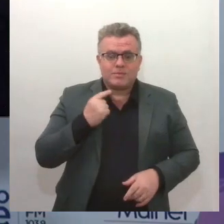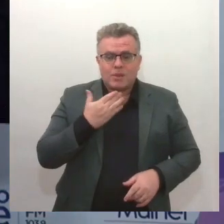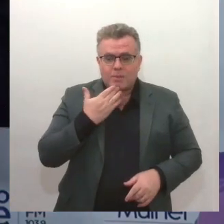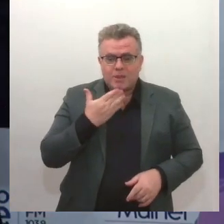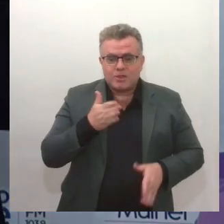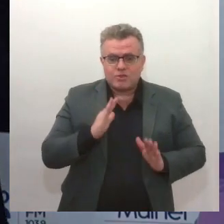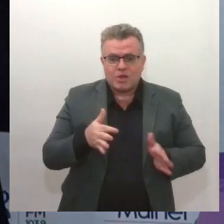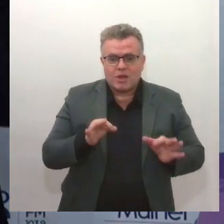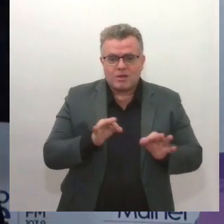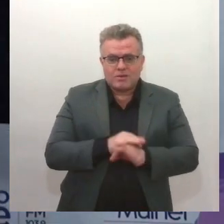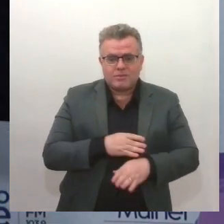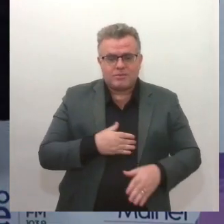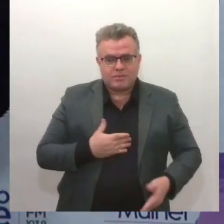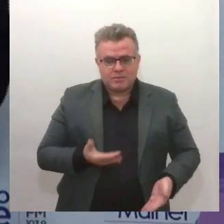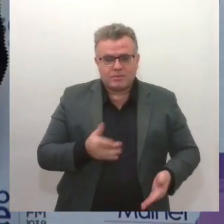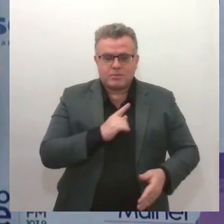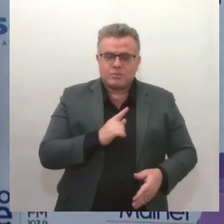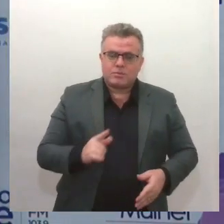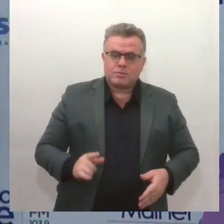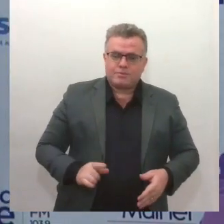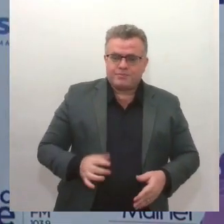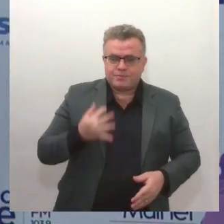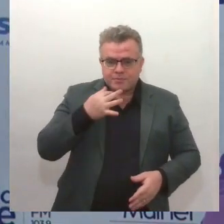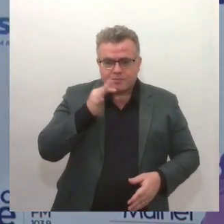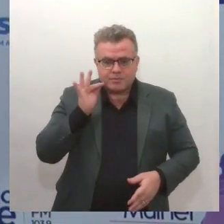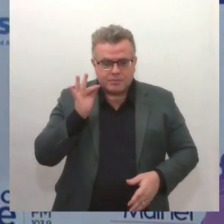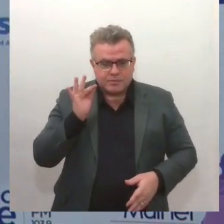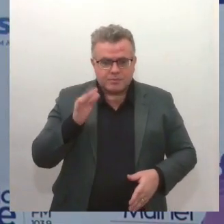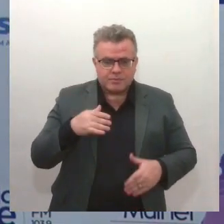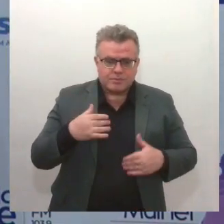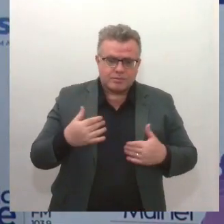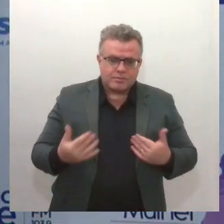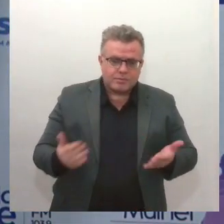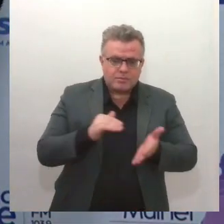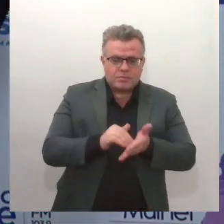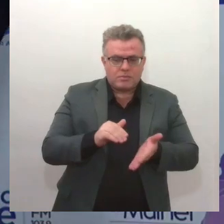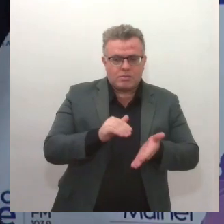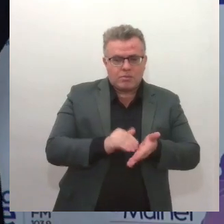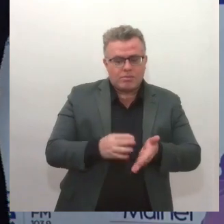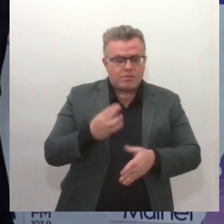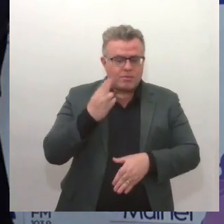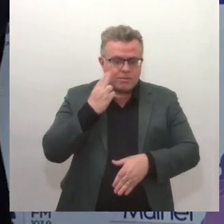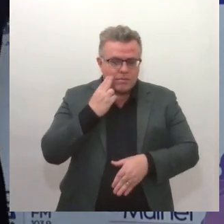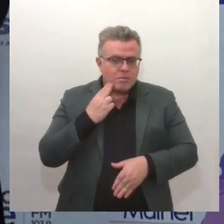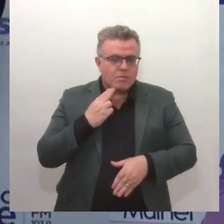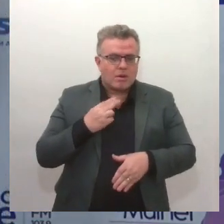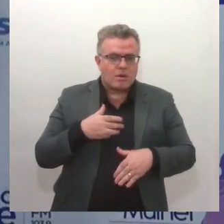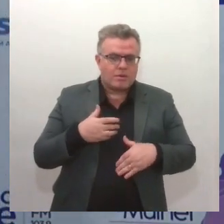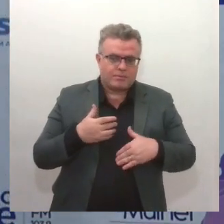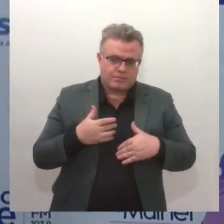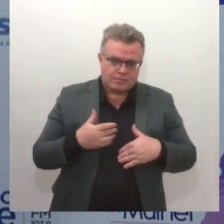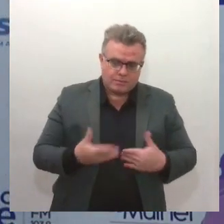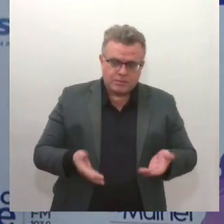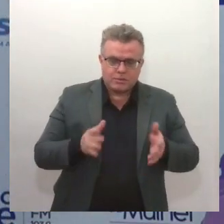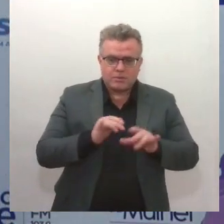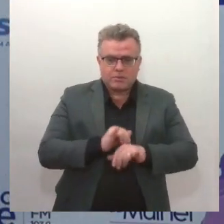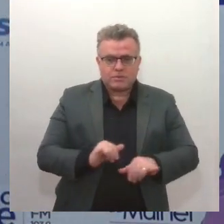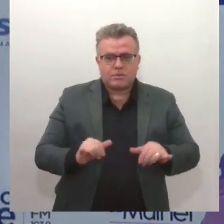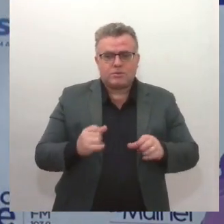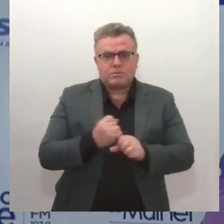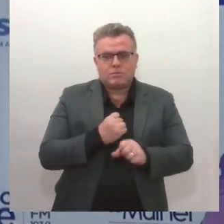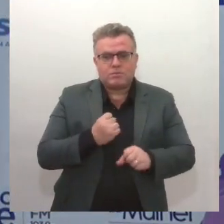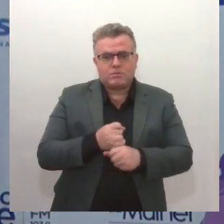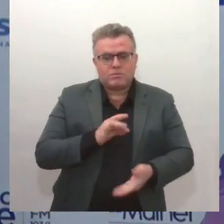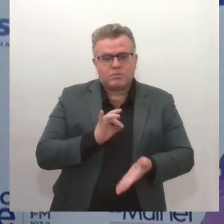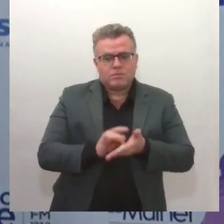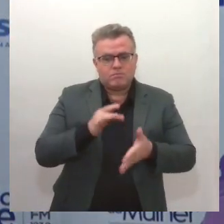Fábio Mitidieri, o secretário de Estado da Educação, Zezinho Sobral, transformaram em realidade. Muito bom dia, seja muito bem-vindo.